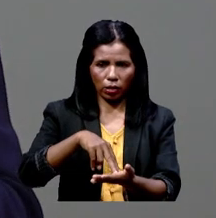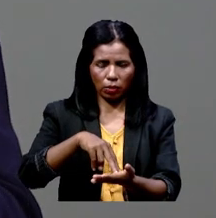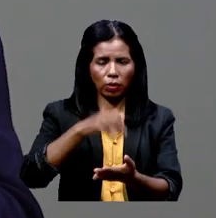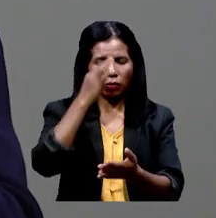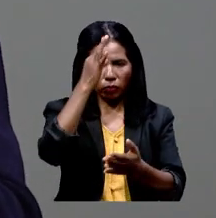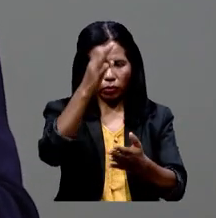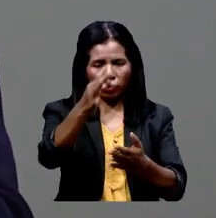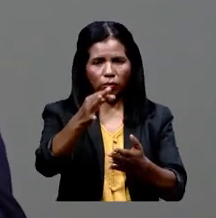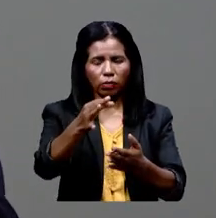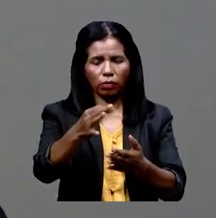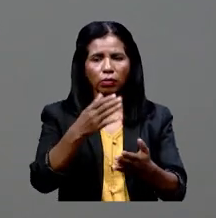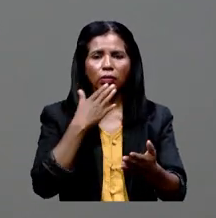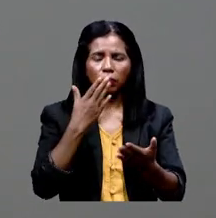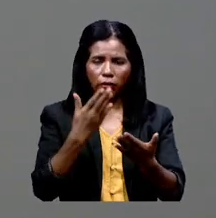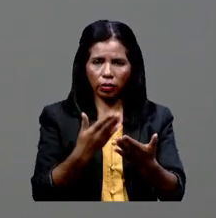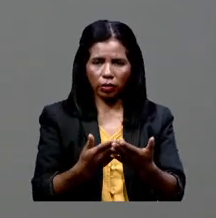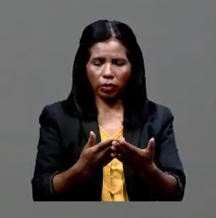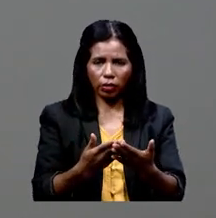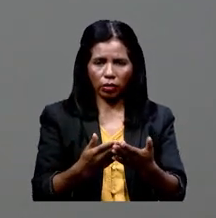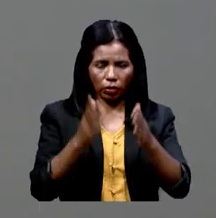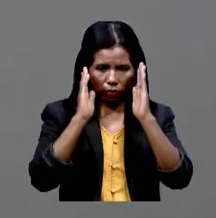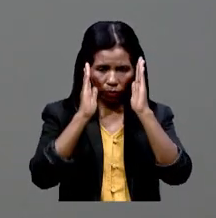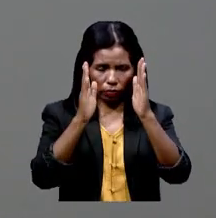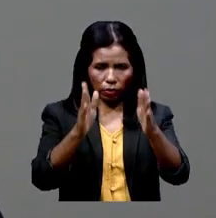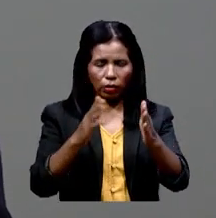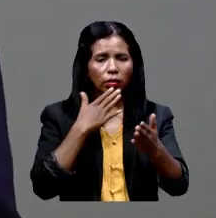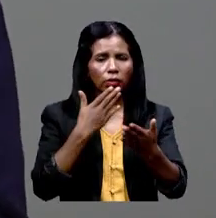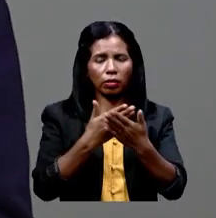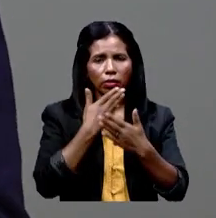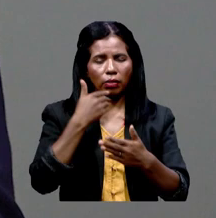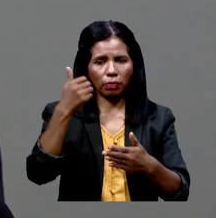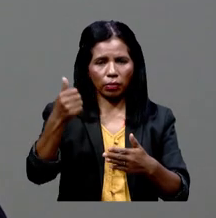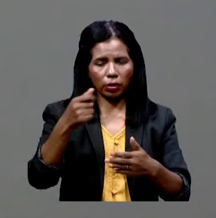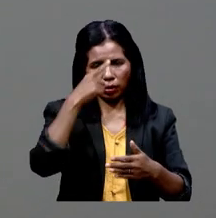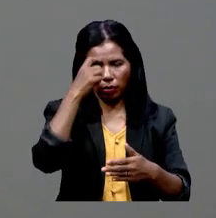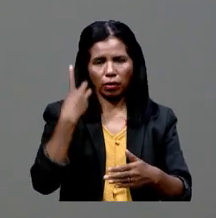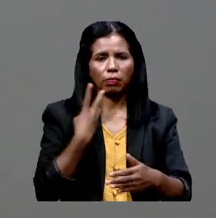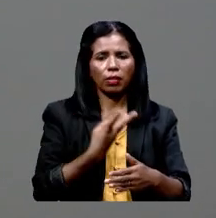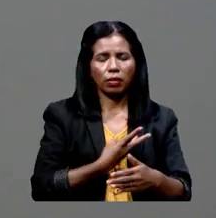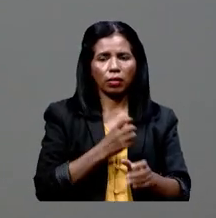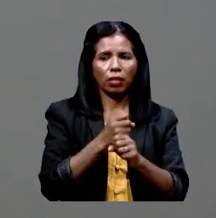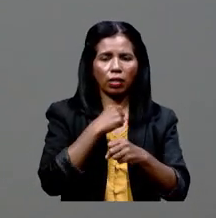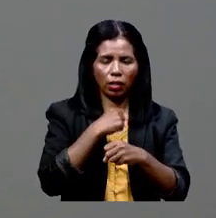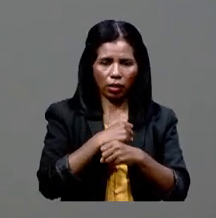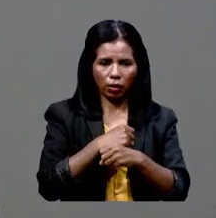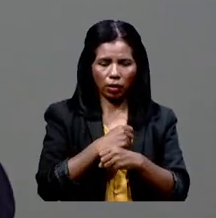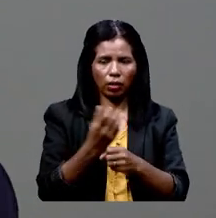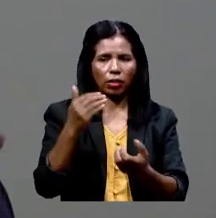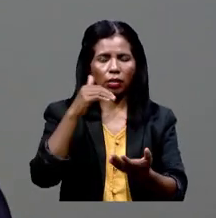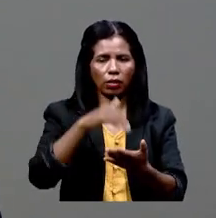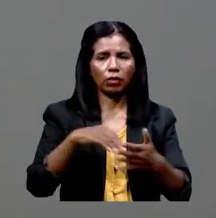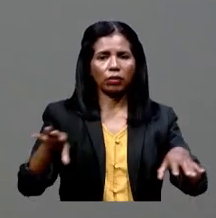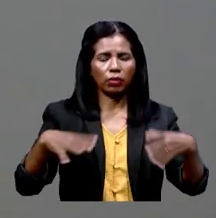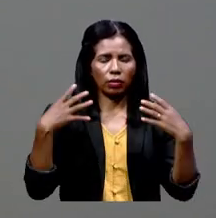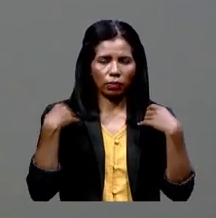futuro, Ida-Nebe, Póspero Liu, Tamané, Maíta, Halofali, e tenha esforço